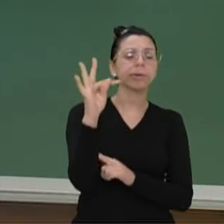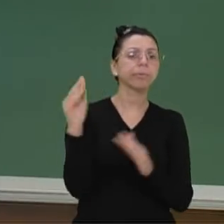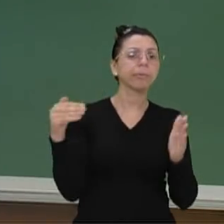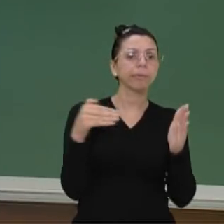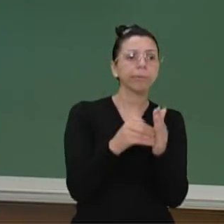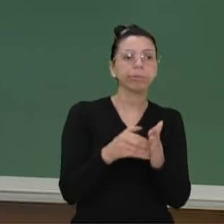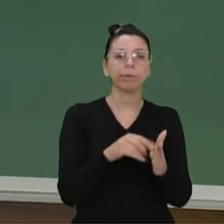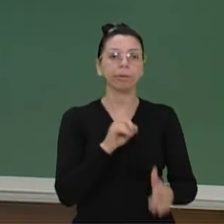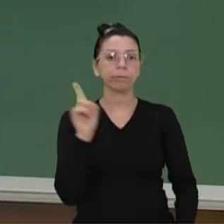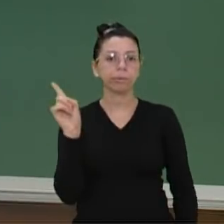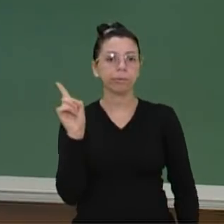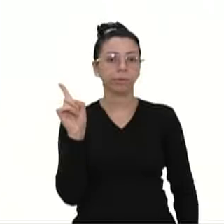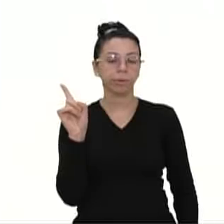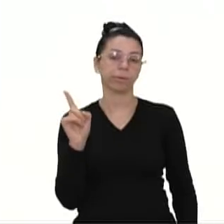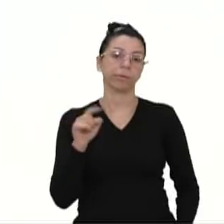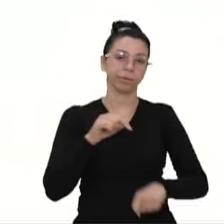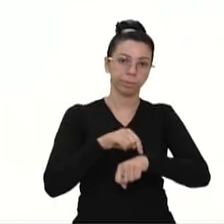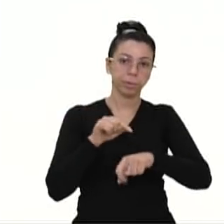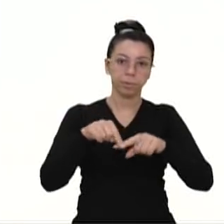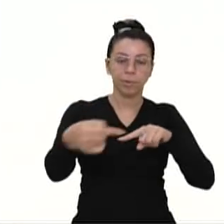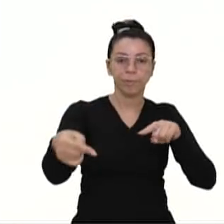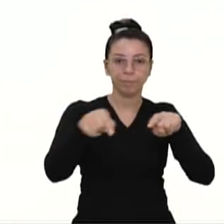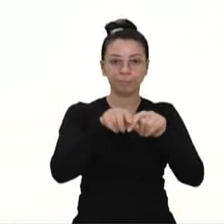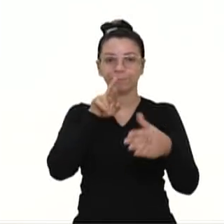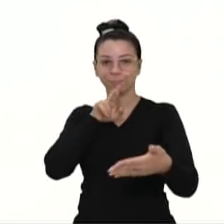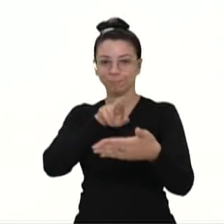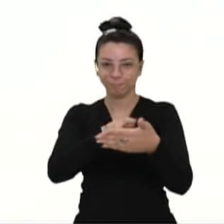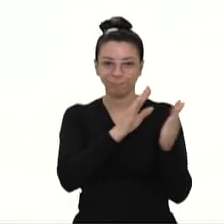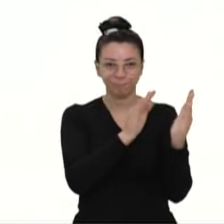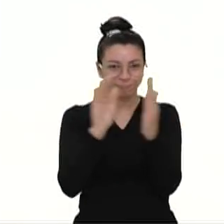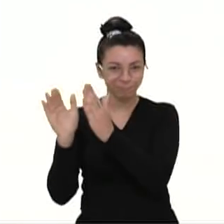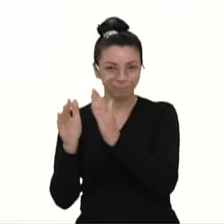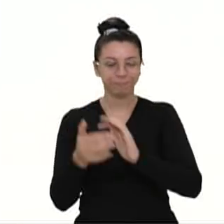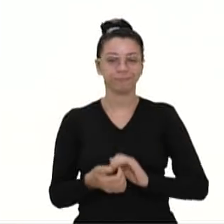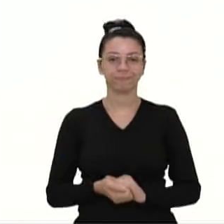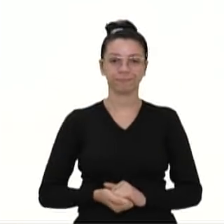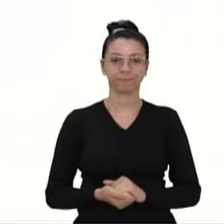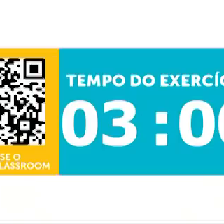consumo? Mais uns minutinhos e eu volto com a solução passo a passo.